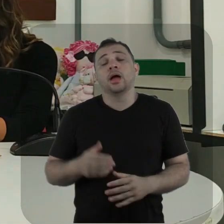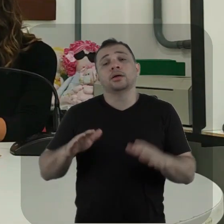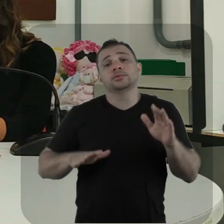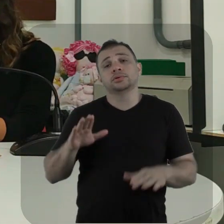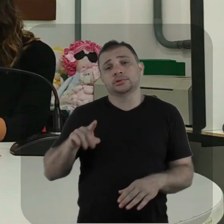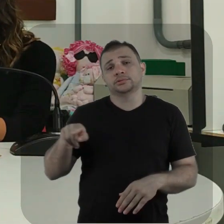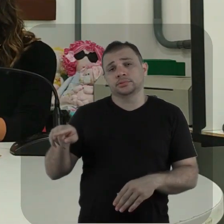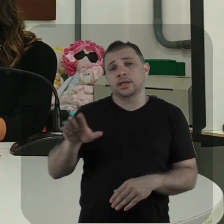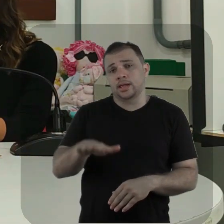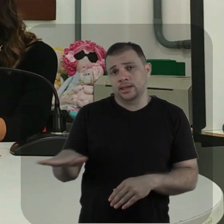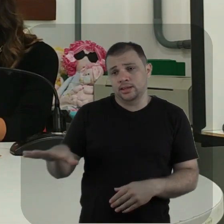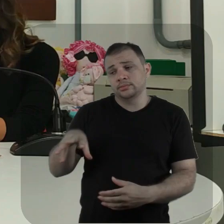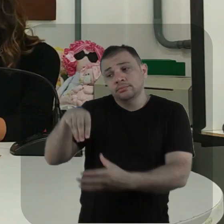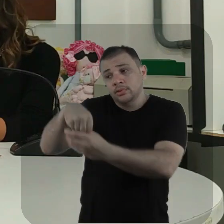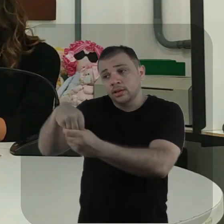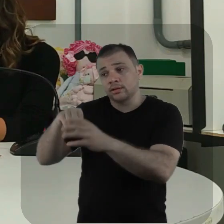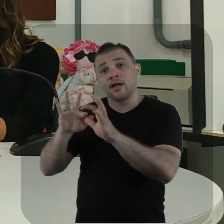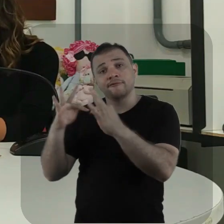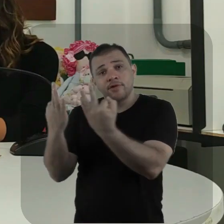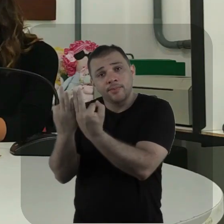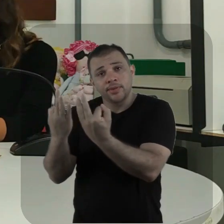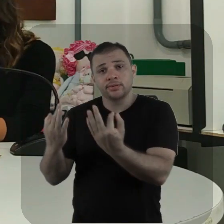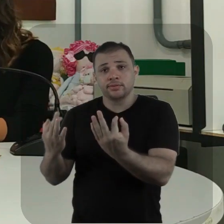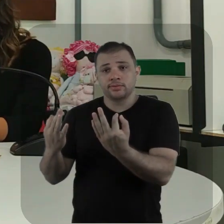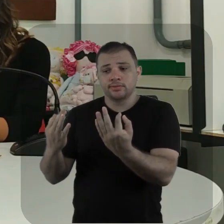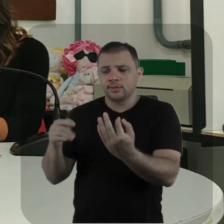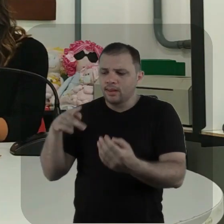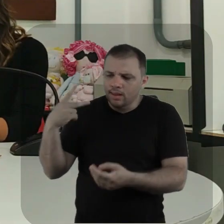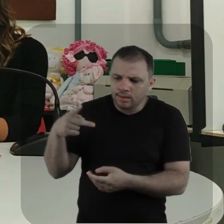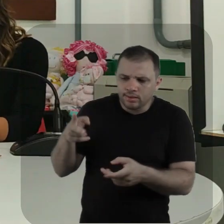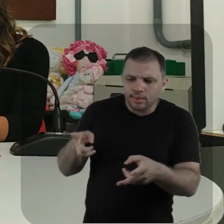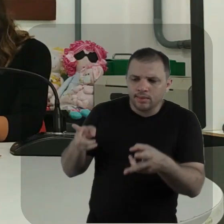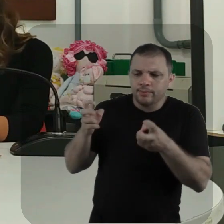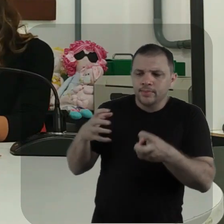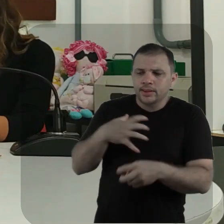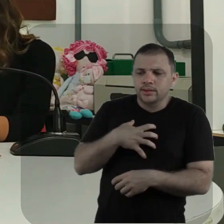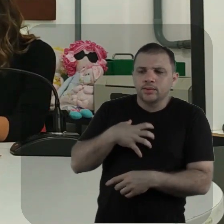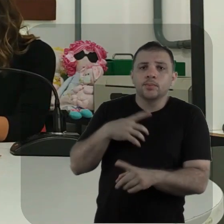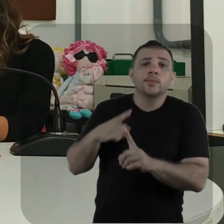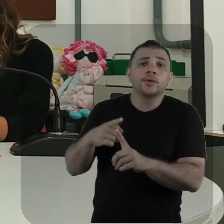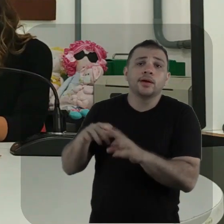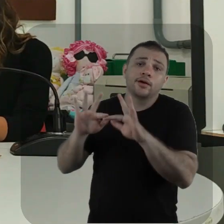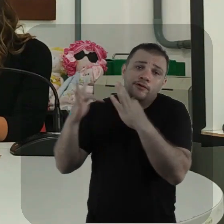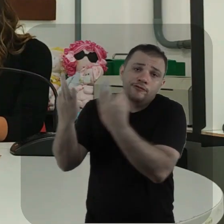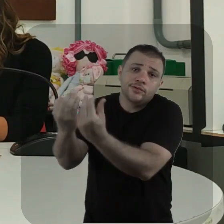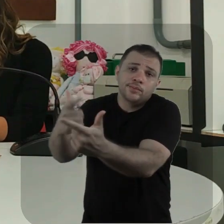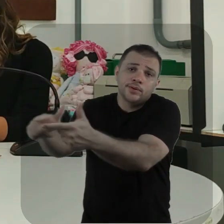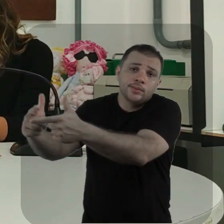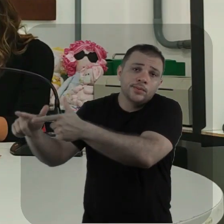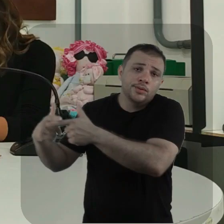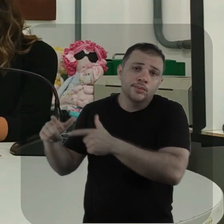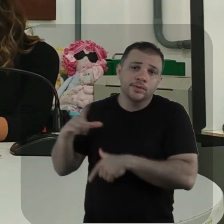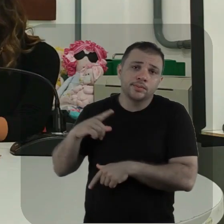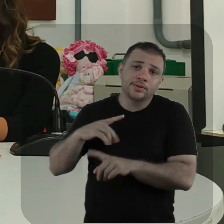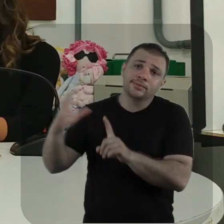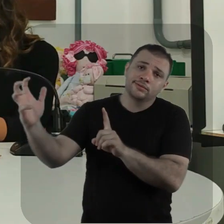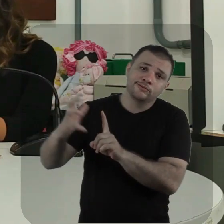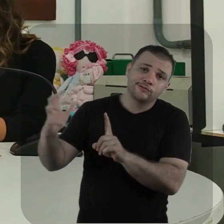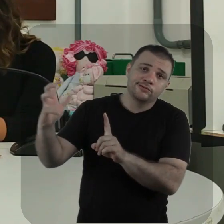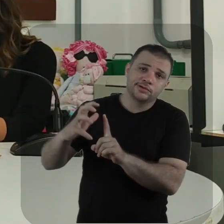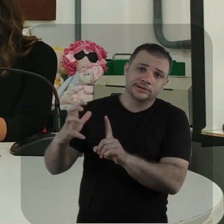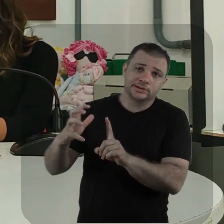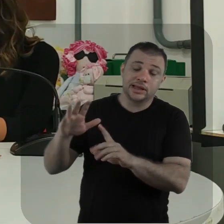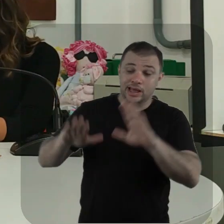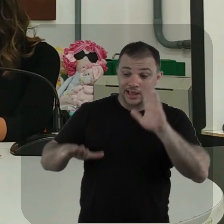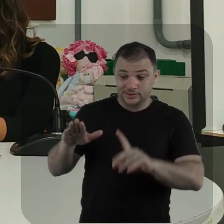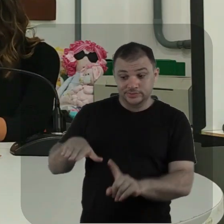ela representa às vezes a disfuncionalidade familiar. Sim. Tem muita criança também do pré-consultório, muito adolescente, que não necessariamente